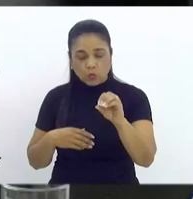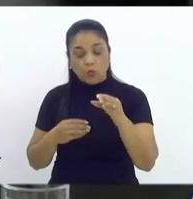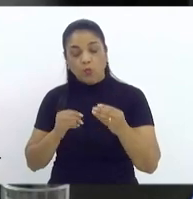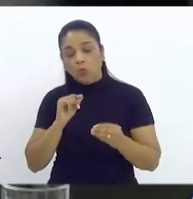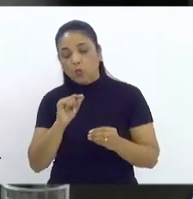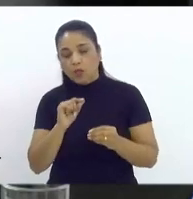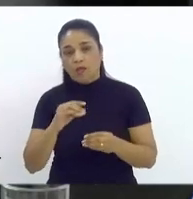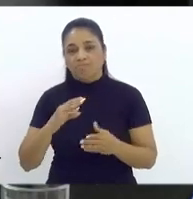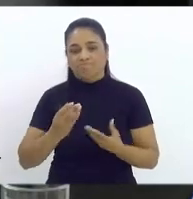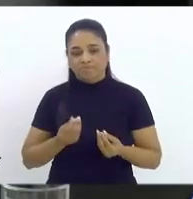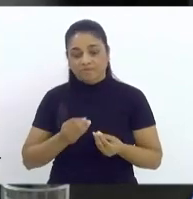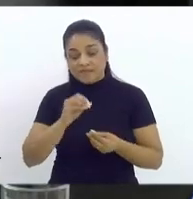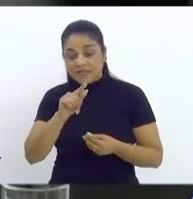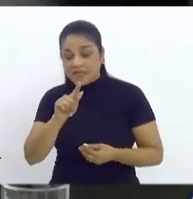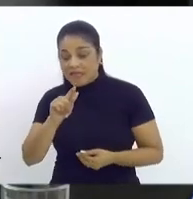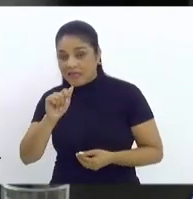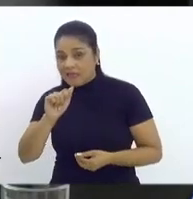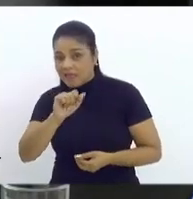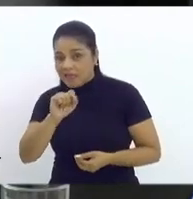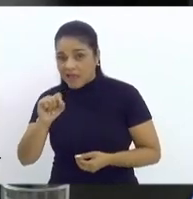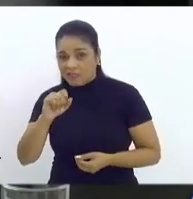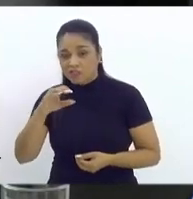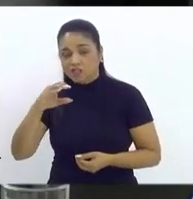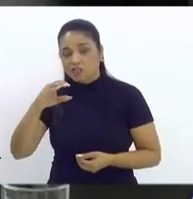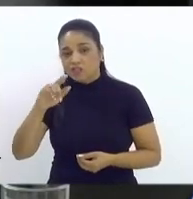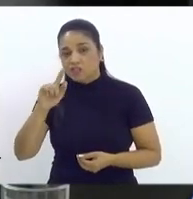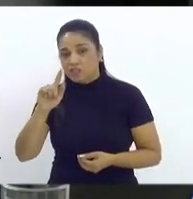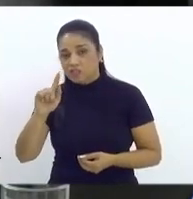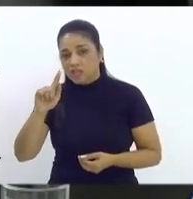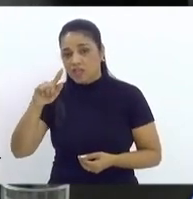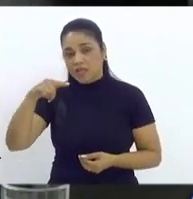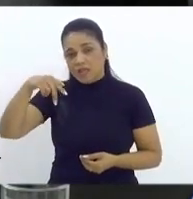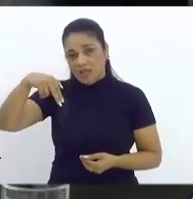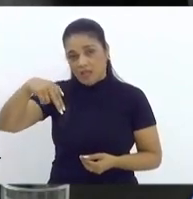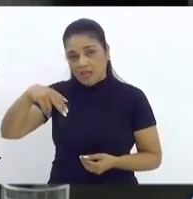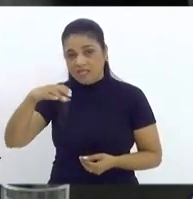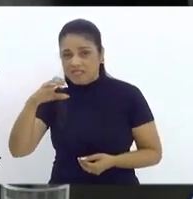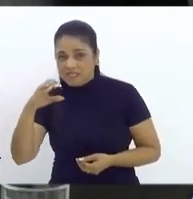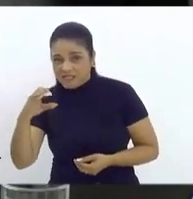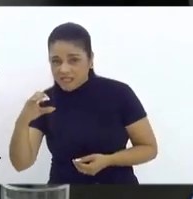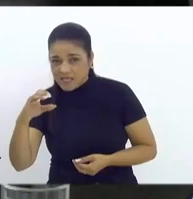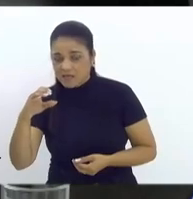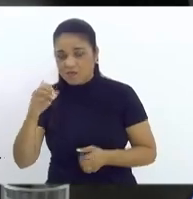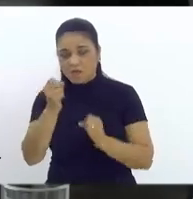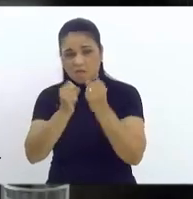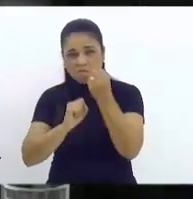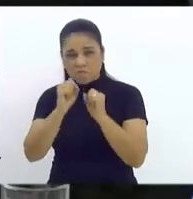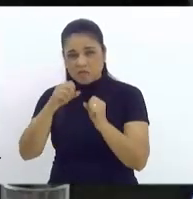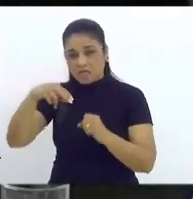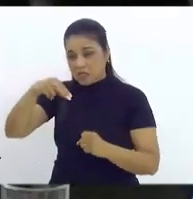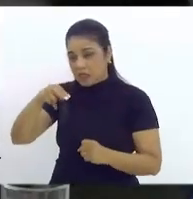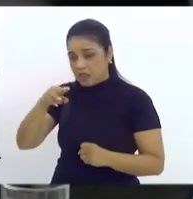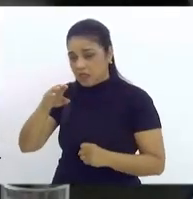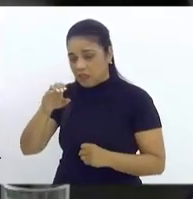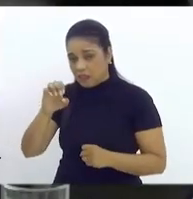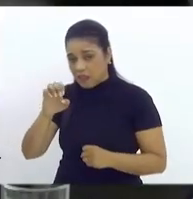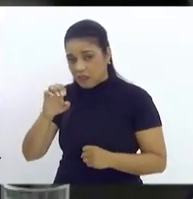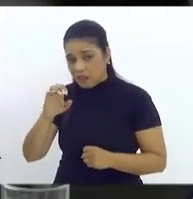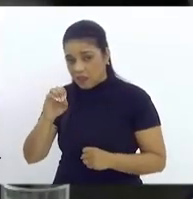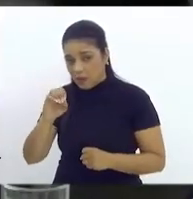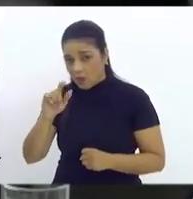GNC, uma empresa chamada Neogás. E o que